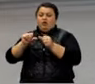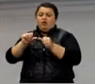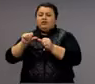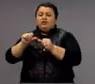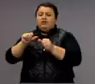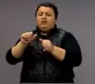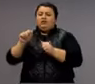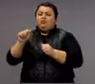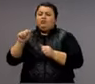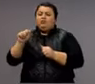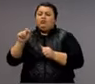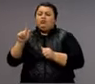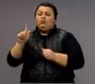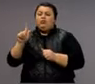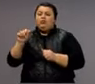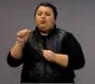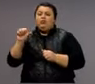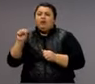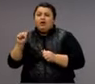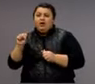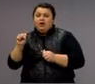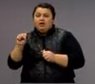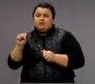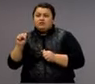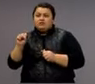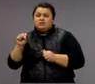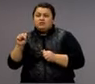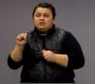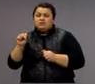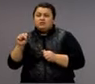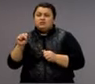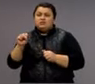os alvéolos vão estar recebendo, então